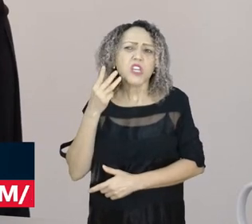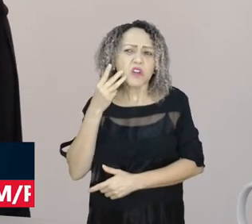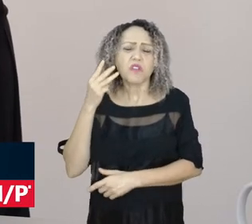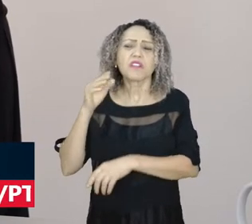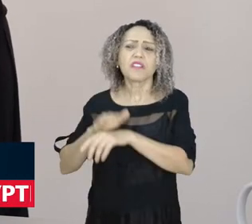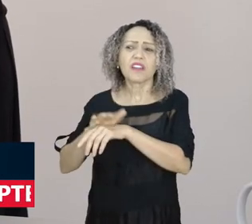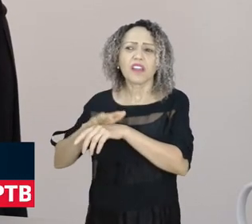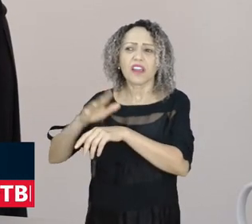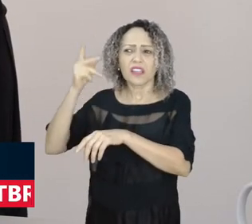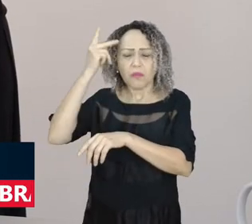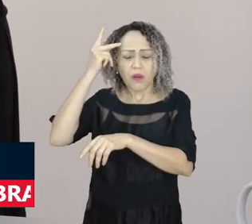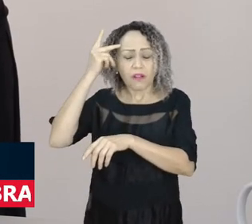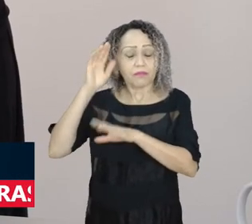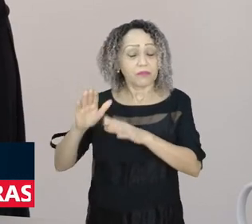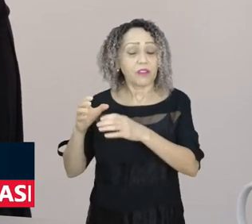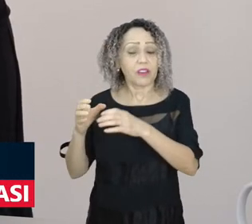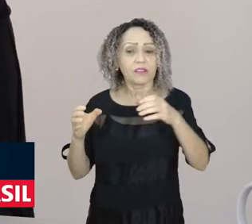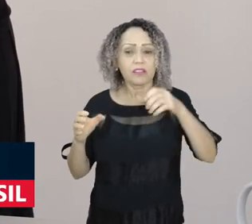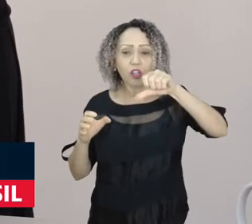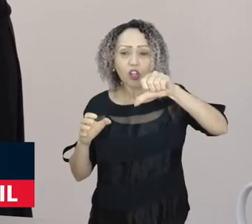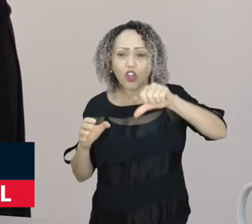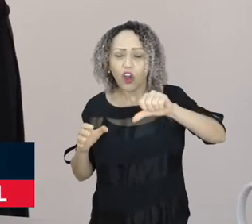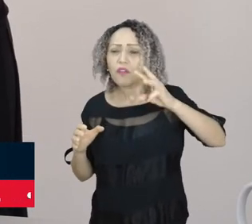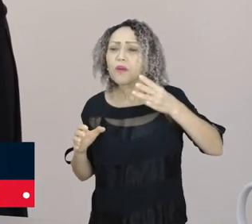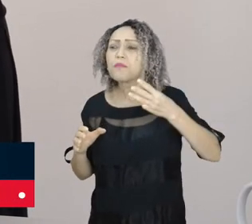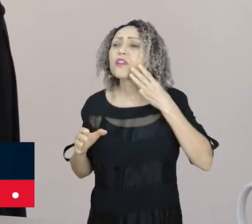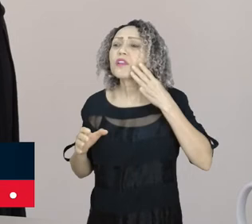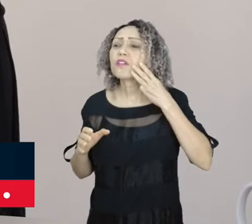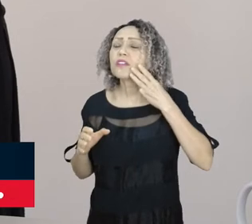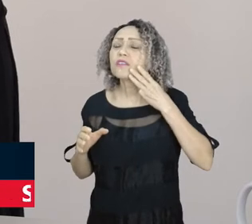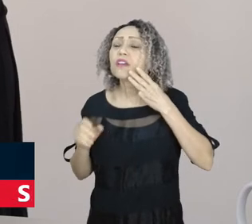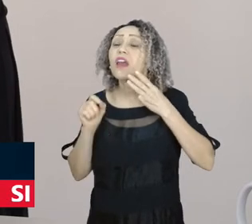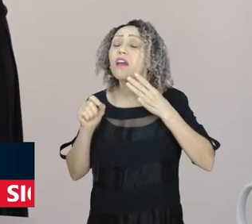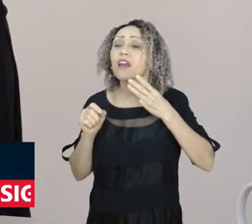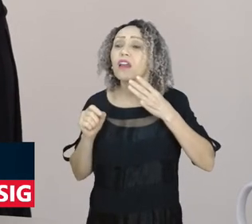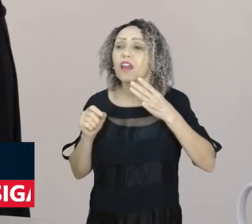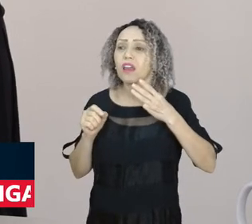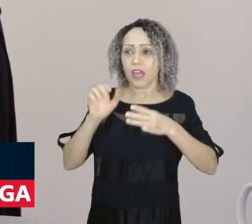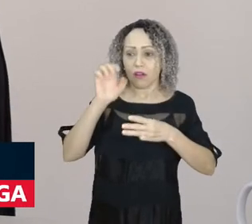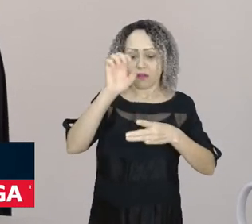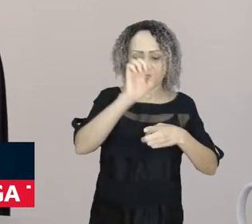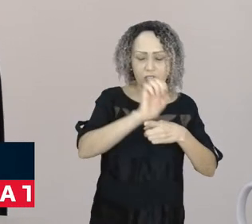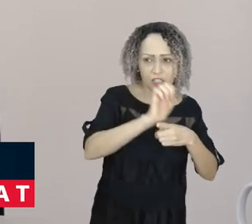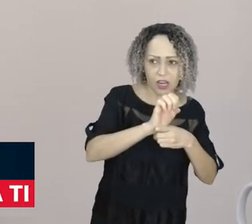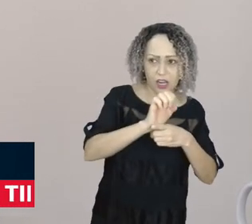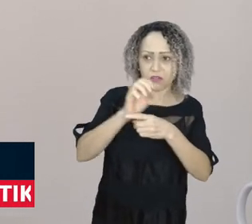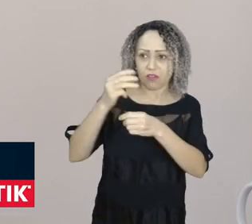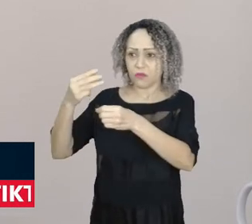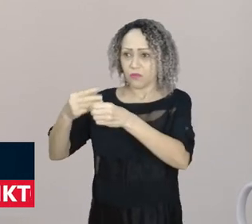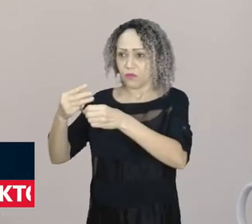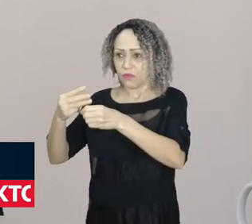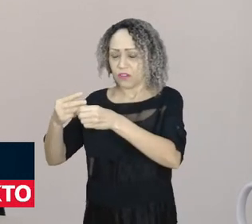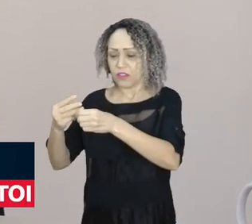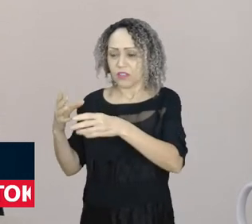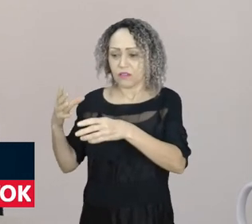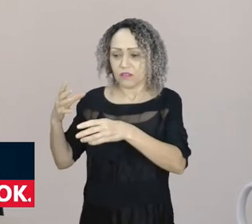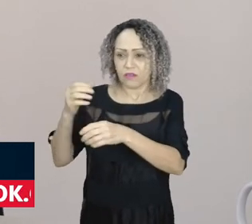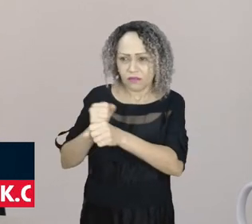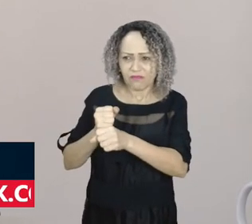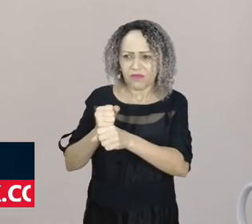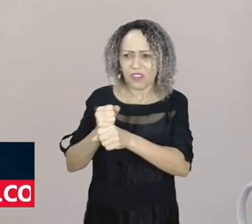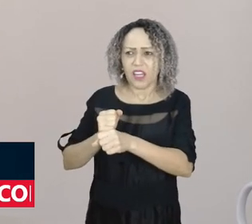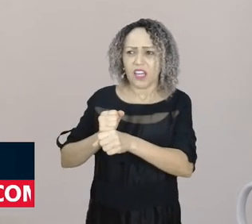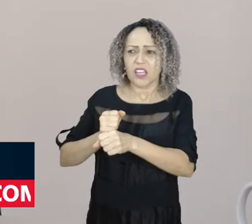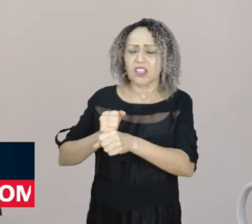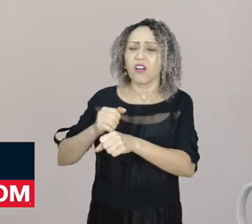falou de 9 milhões, é só para a gente lembrar o estado de São Paulo e o município de São Paulo. São Paulo em si, só ali tem 9 milhões de